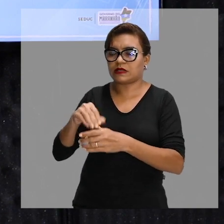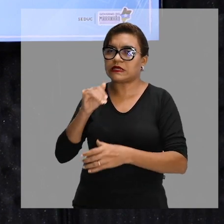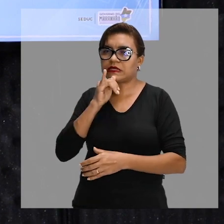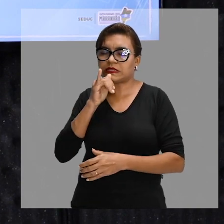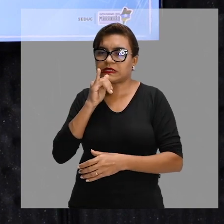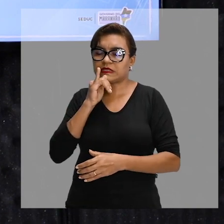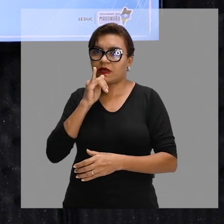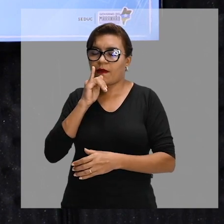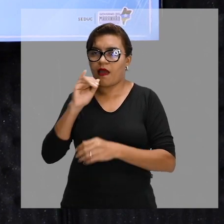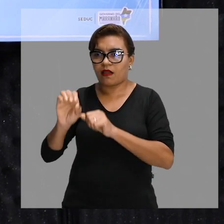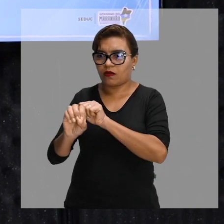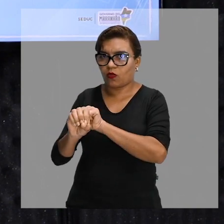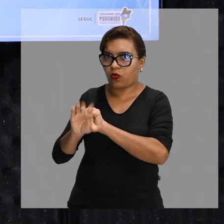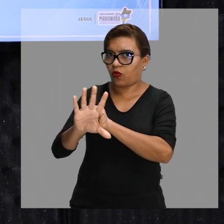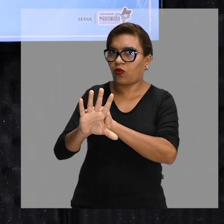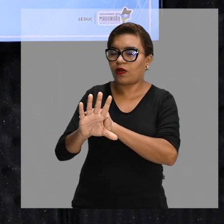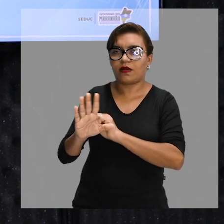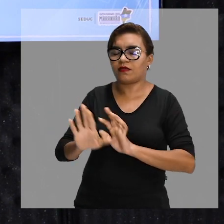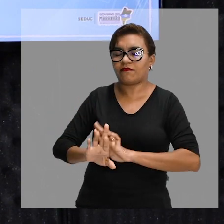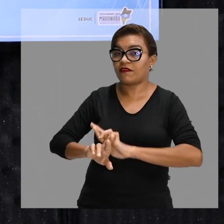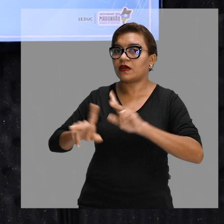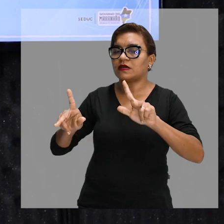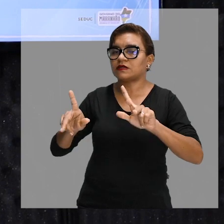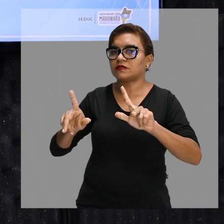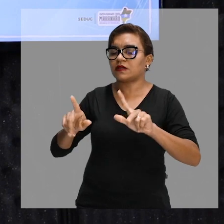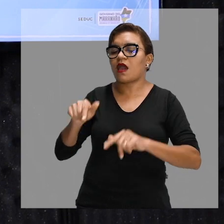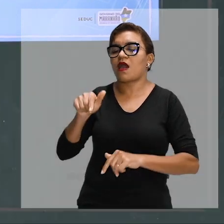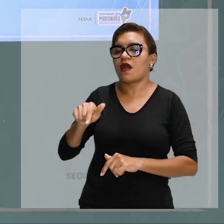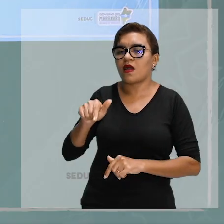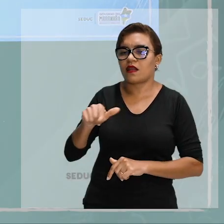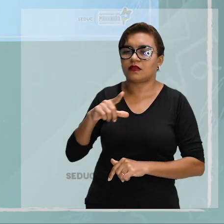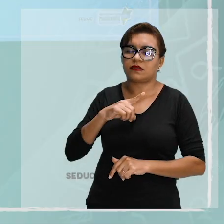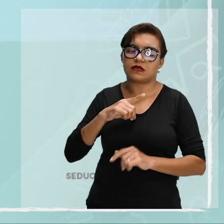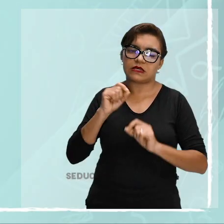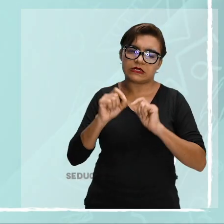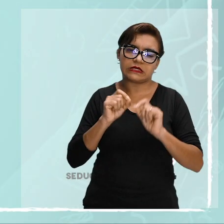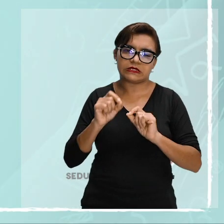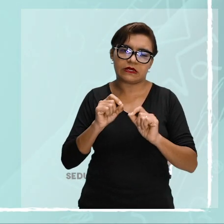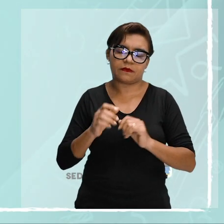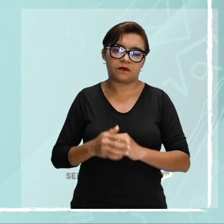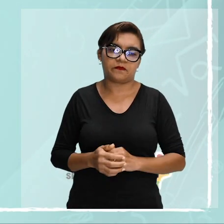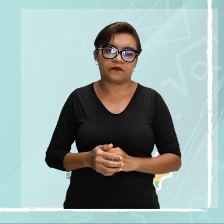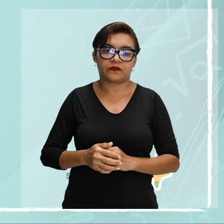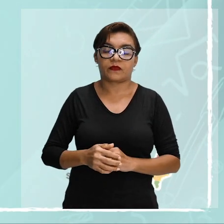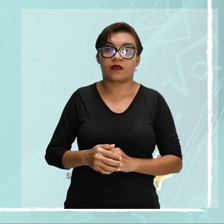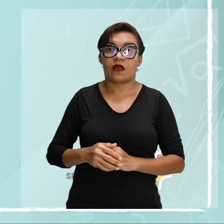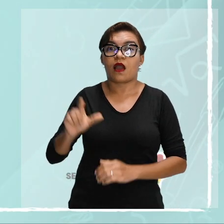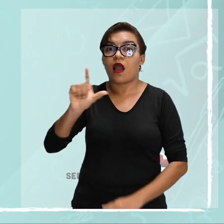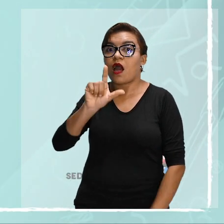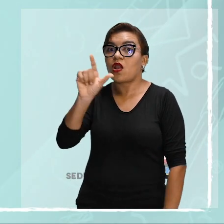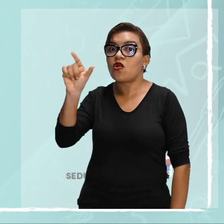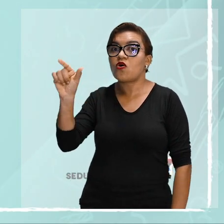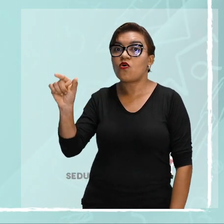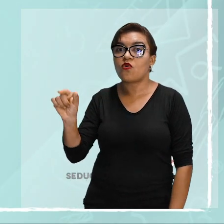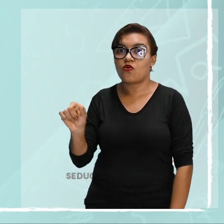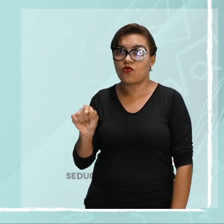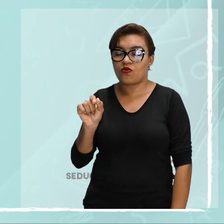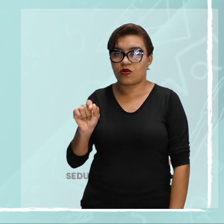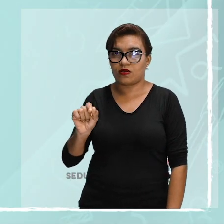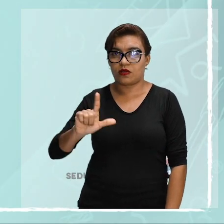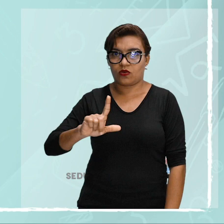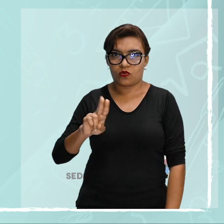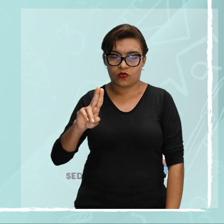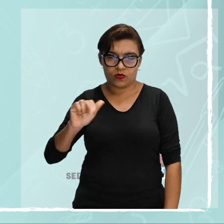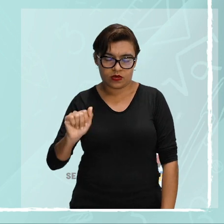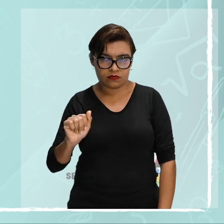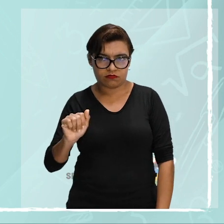proveniente, né, de uma fonte primária, ok? Nós temos, por exemplo, a Lua. A Lua, ela